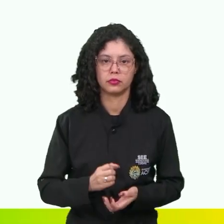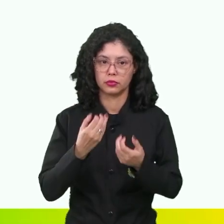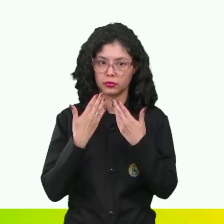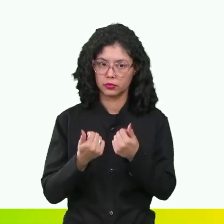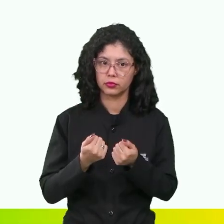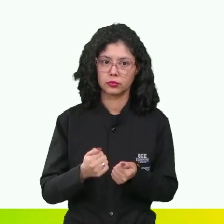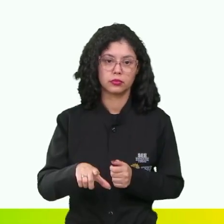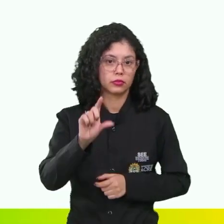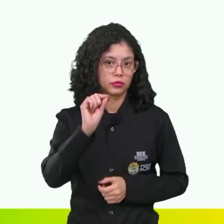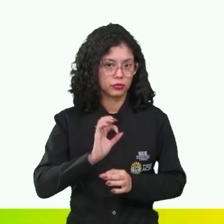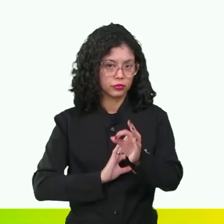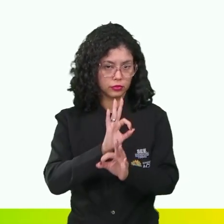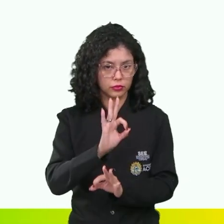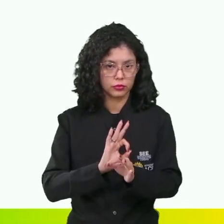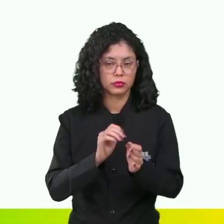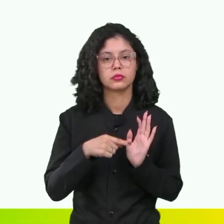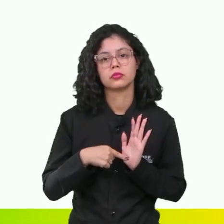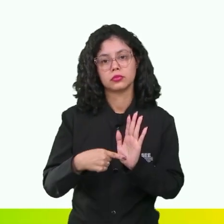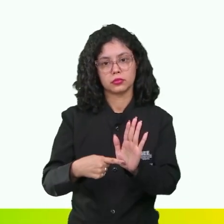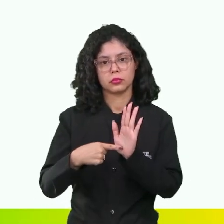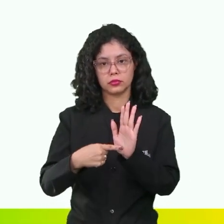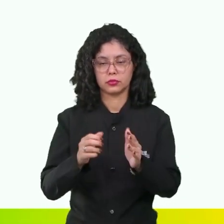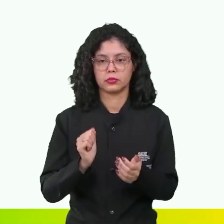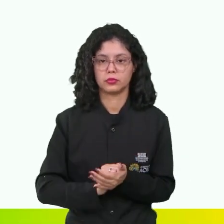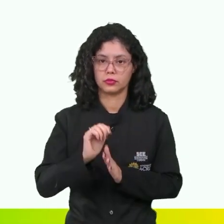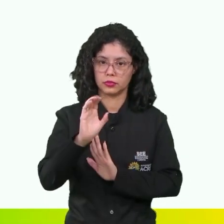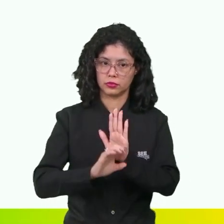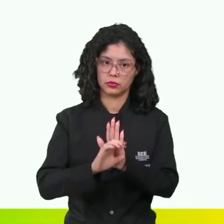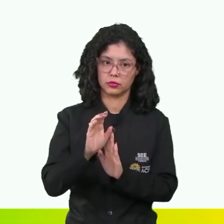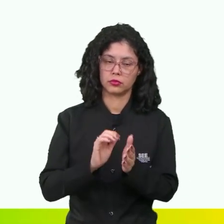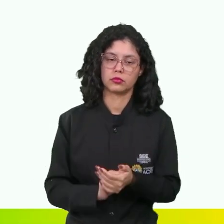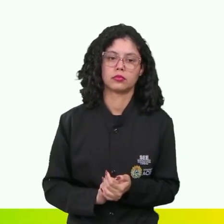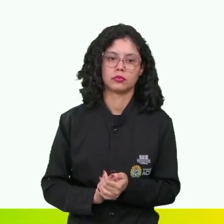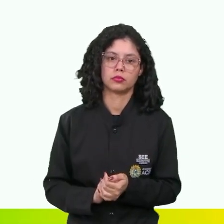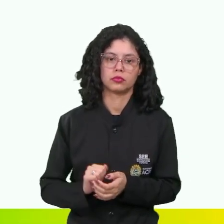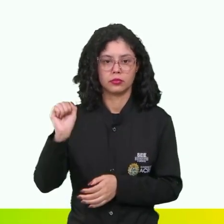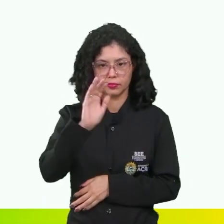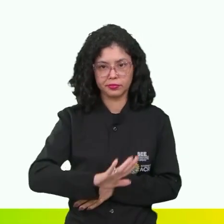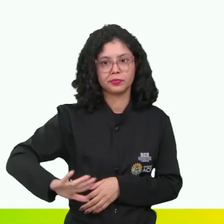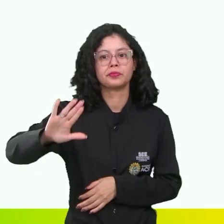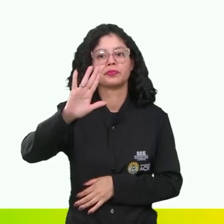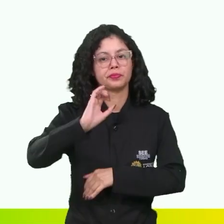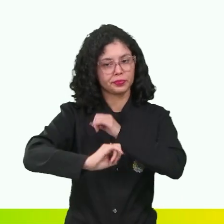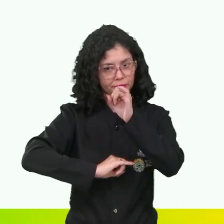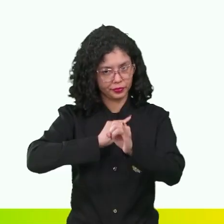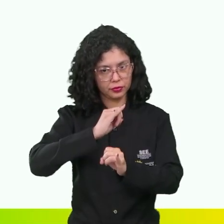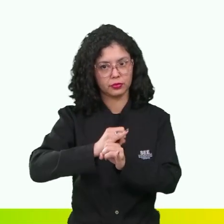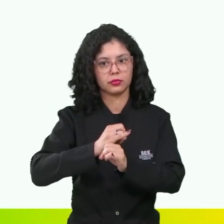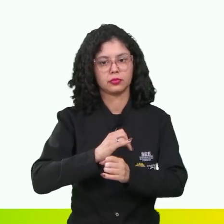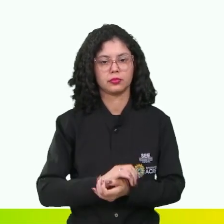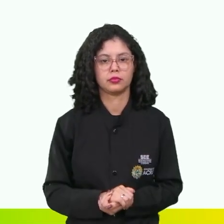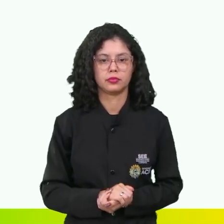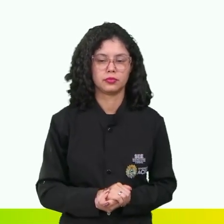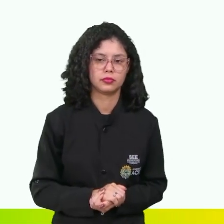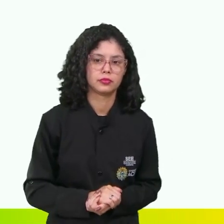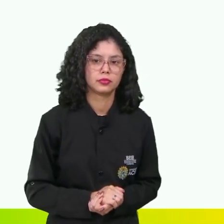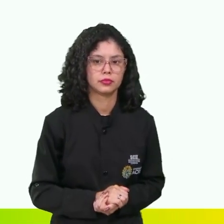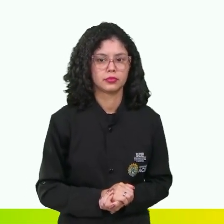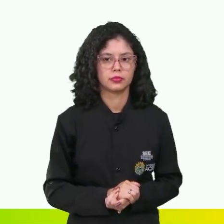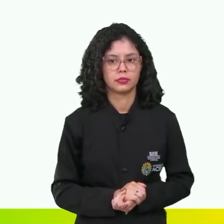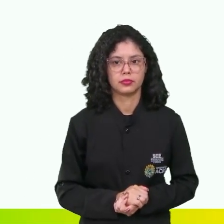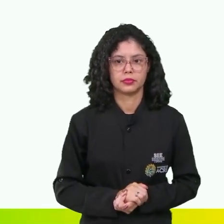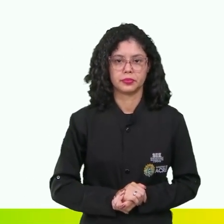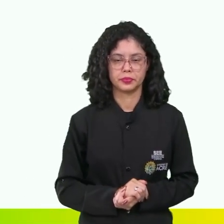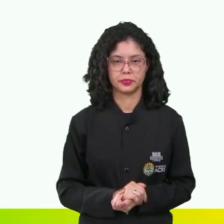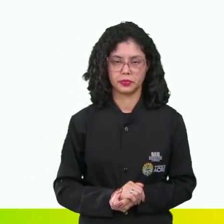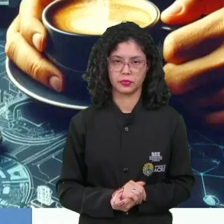pessoal? A seleção, organização e apresentação de conteúdo relevante em meio ao vasto universo